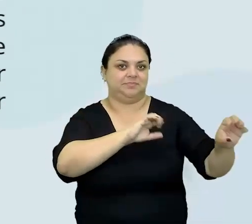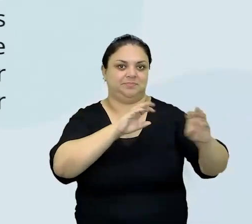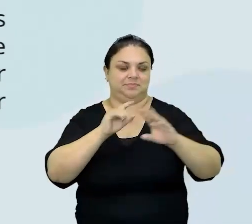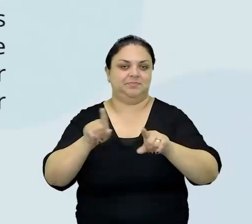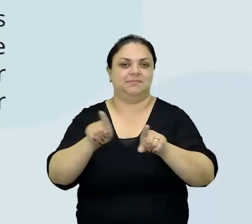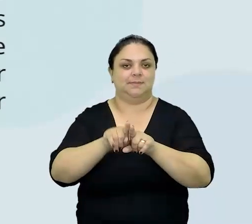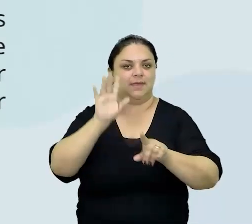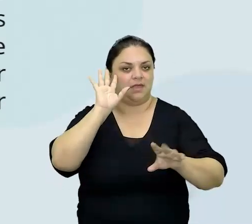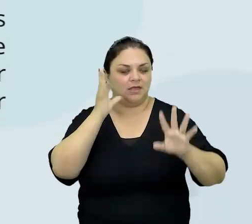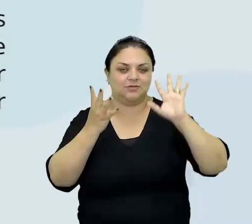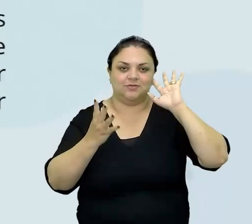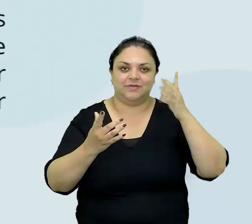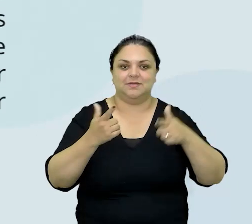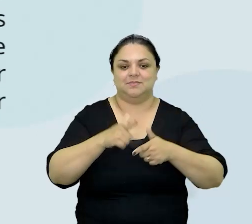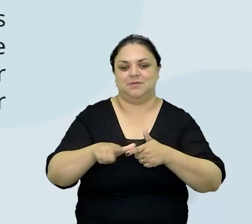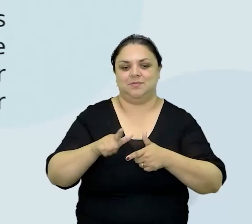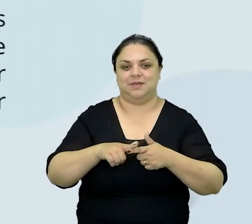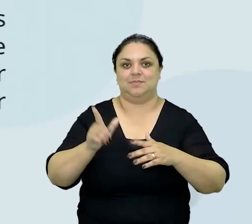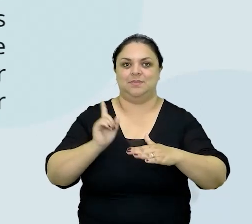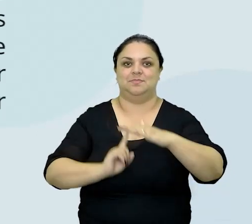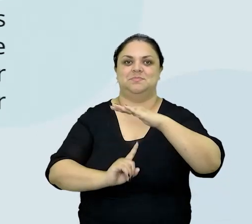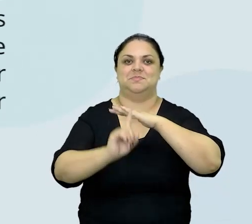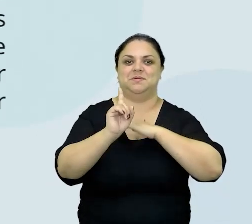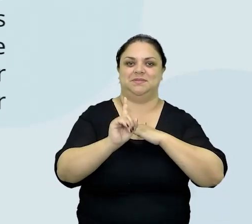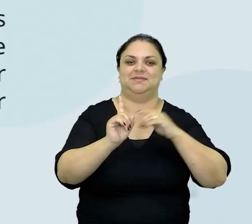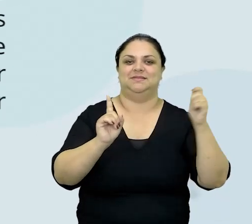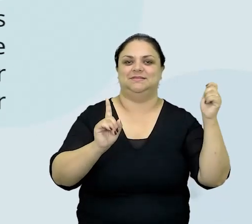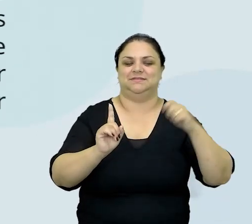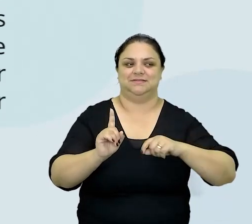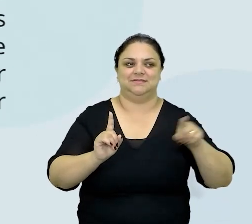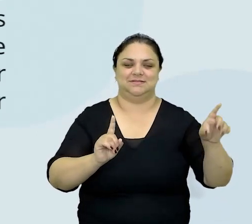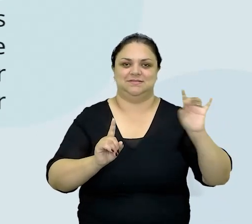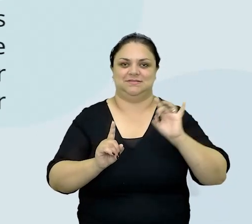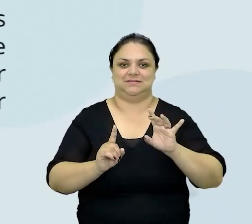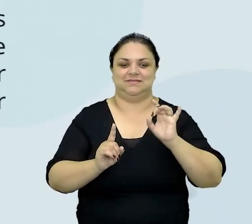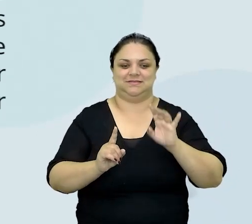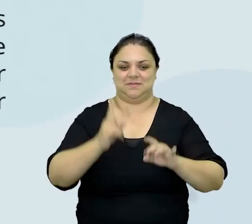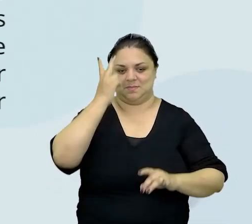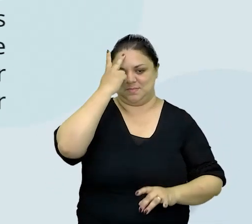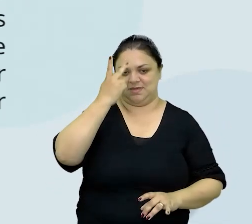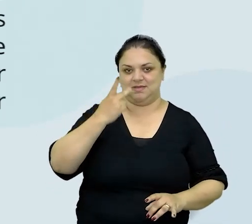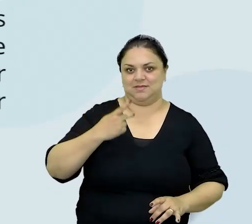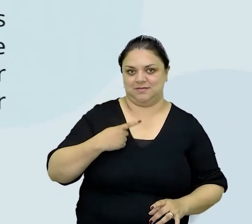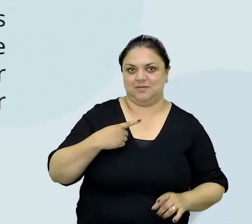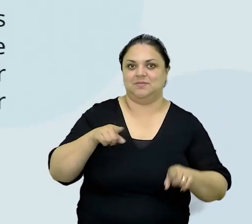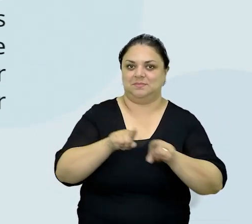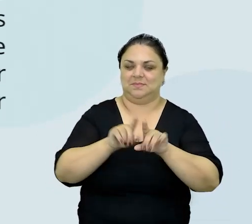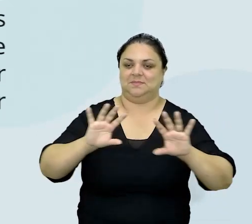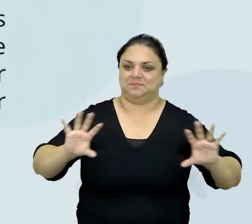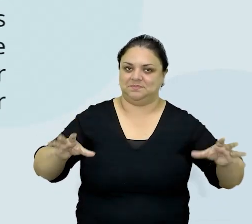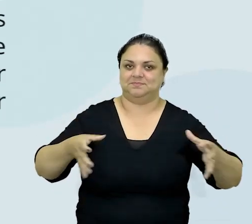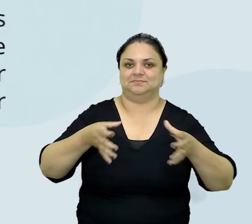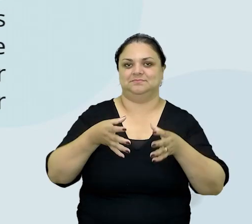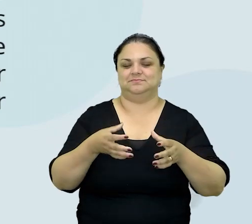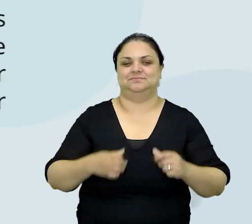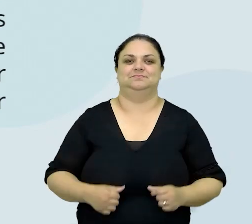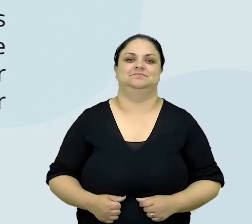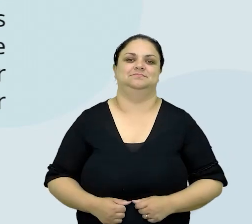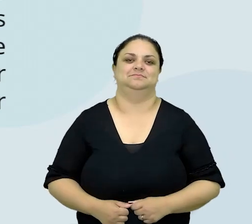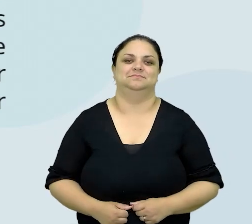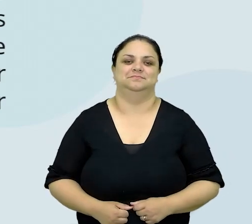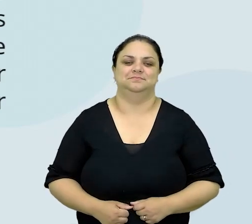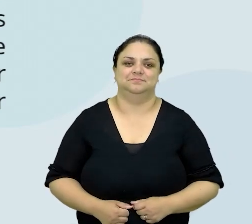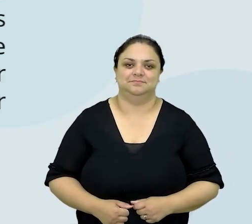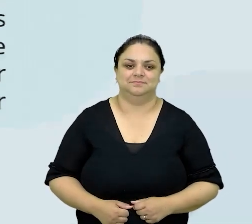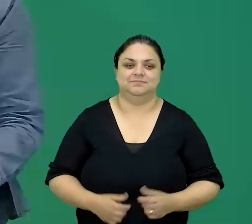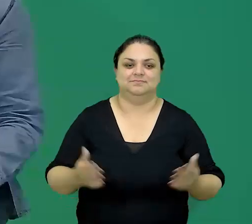resolver problemas e exercer o protagonismo e autoria na vida pessoal e coletiva. E agora a gente